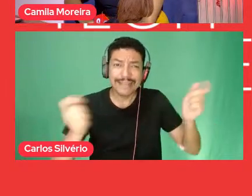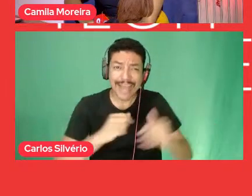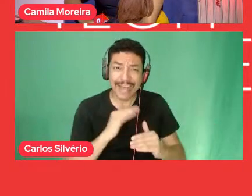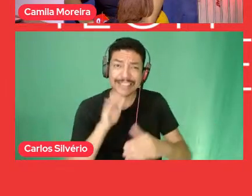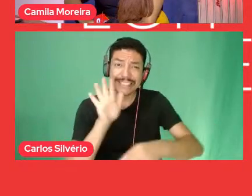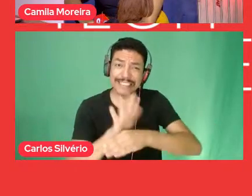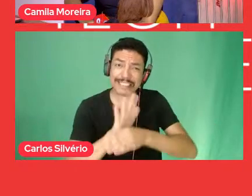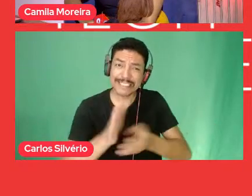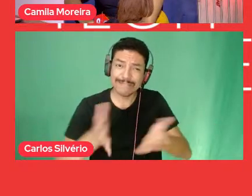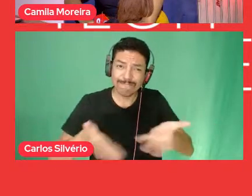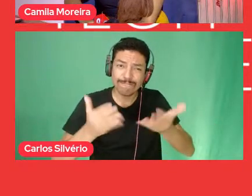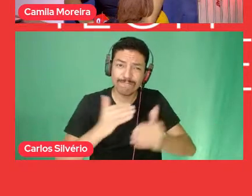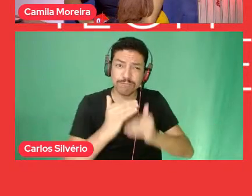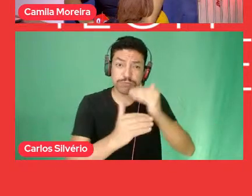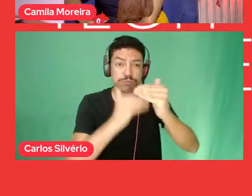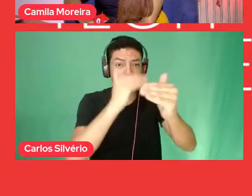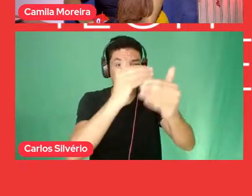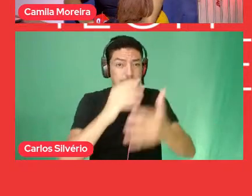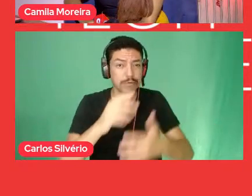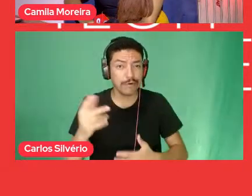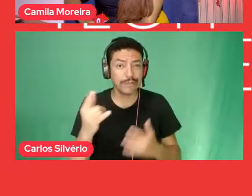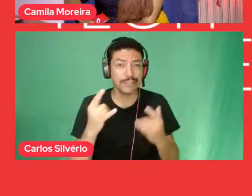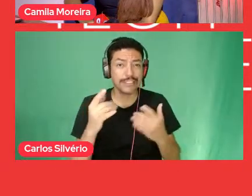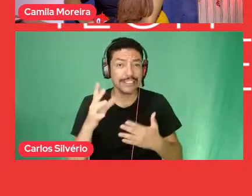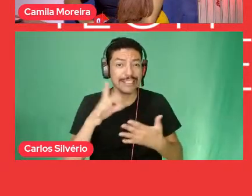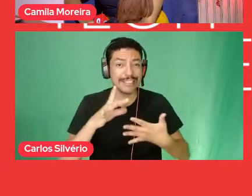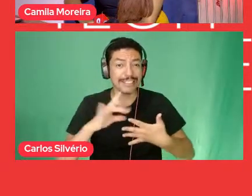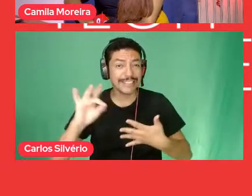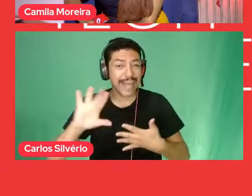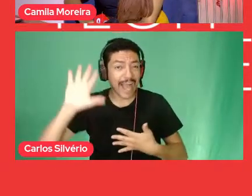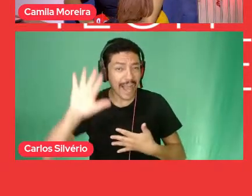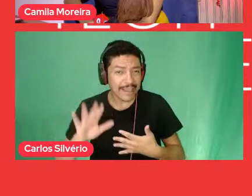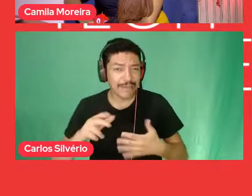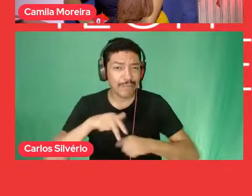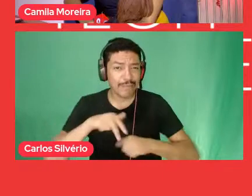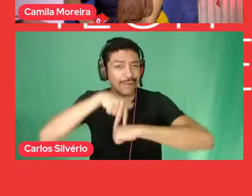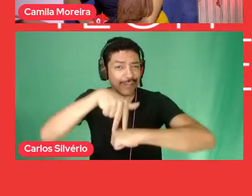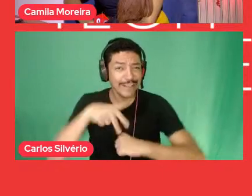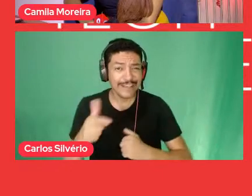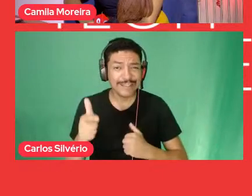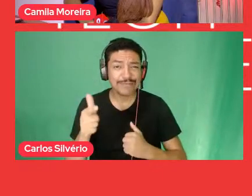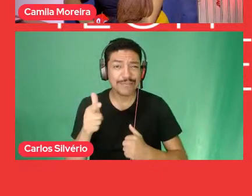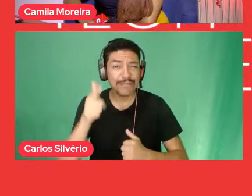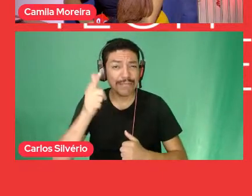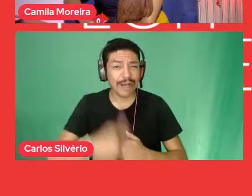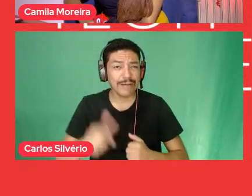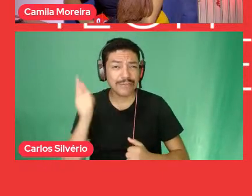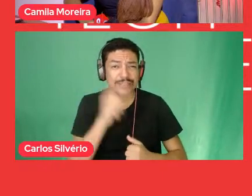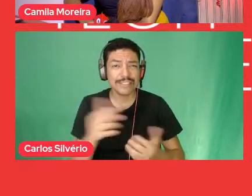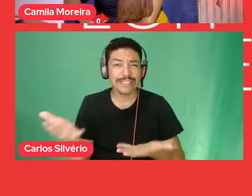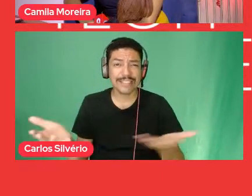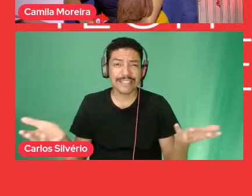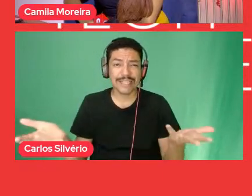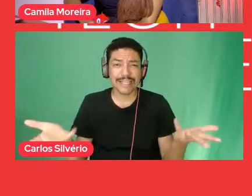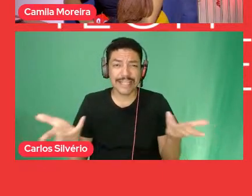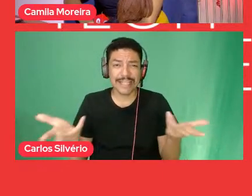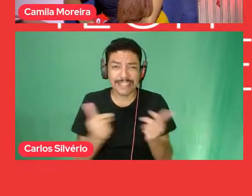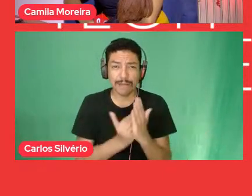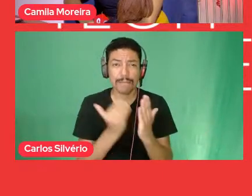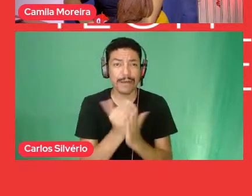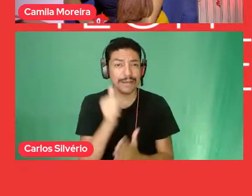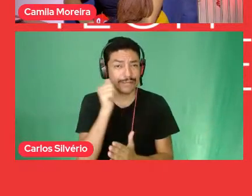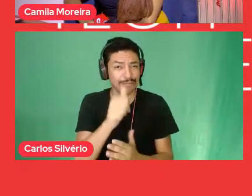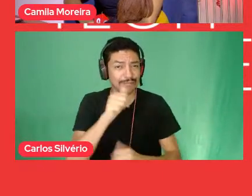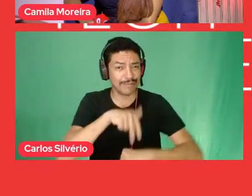realmente assumindo posições de mais destaque, de mais protagonismo, né, e trazendo, sem dúvida nenhuma, mais mulheres ainda para essas mesmas